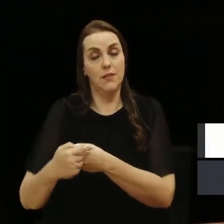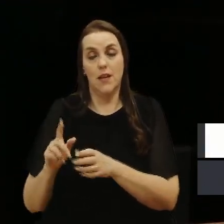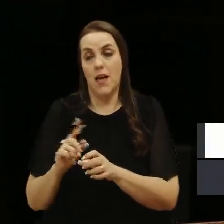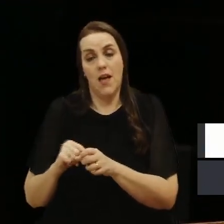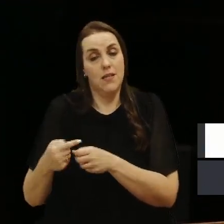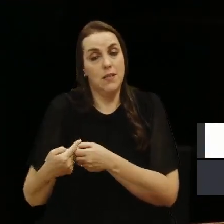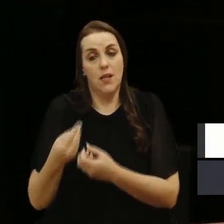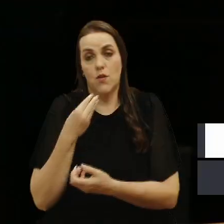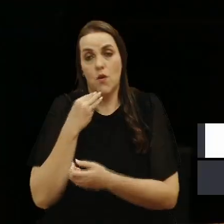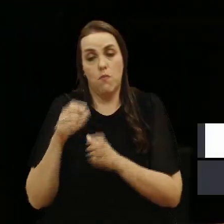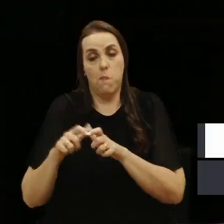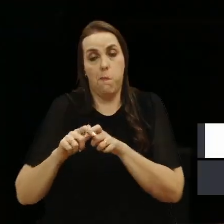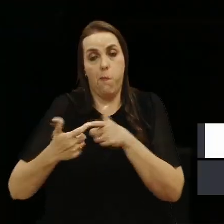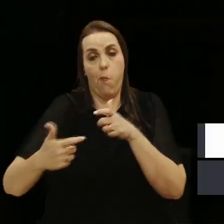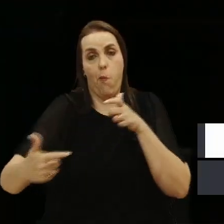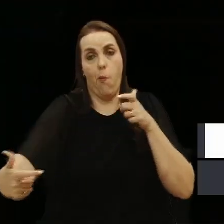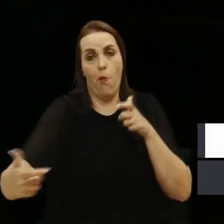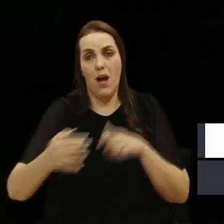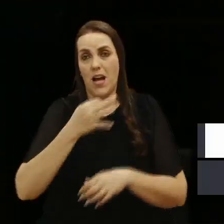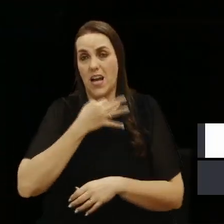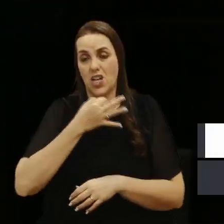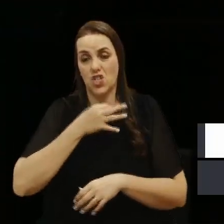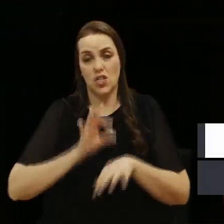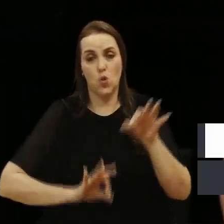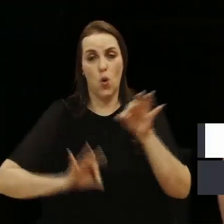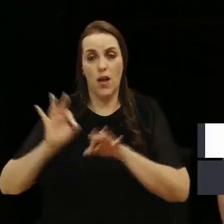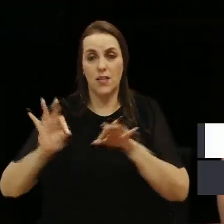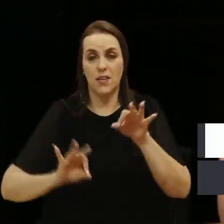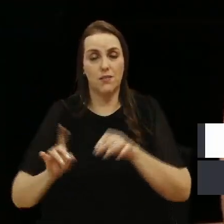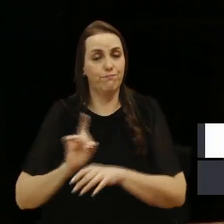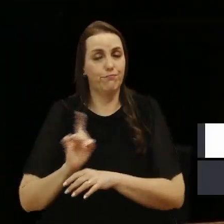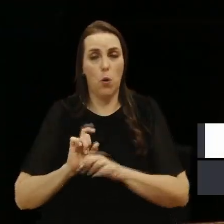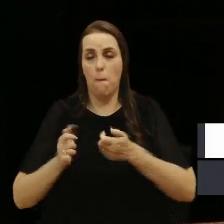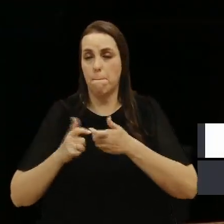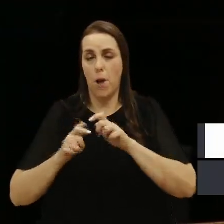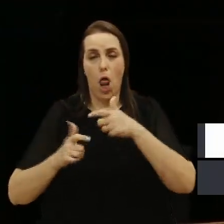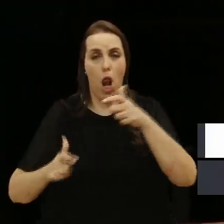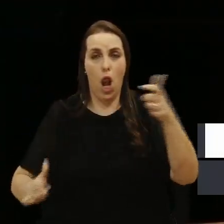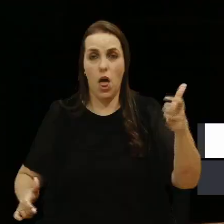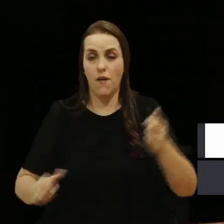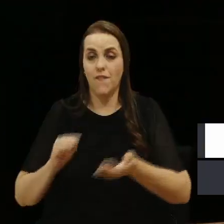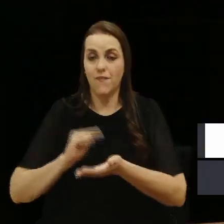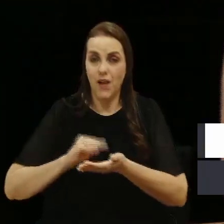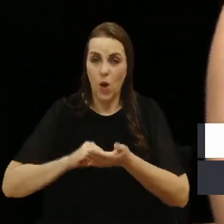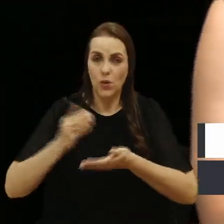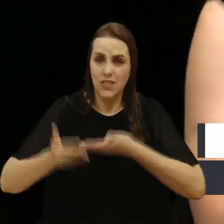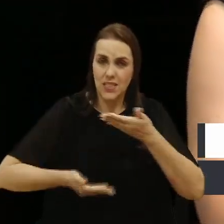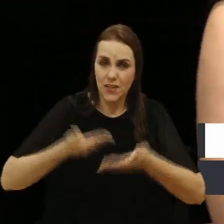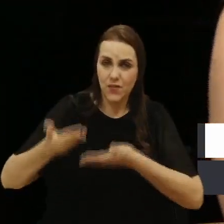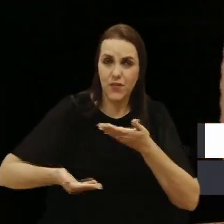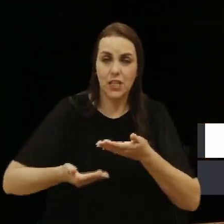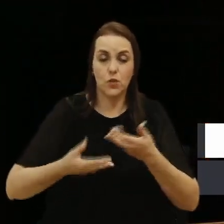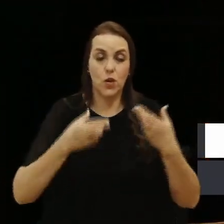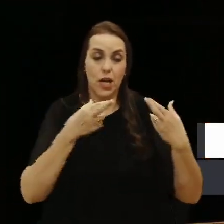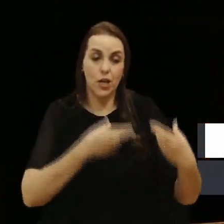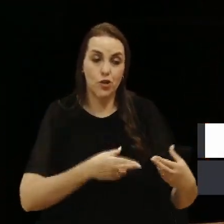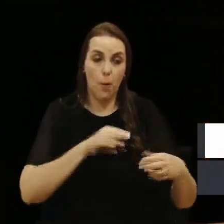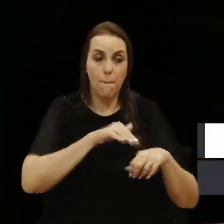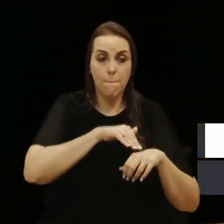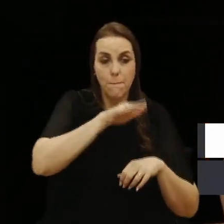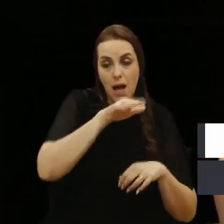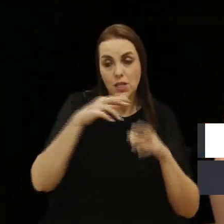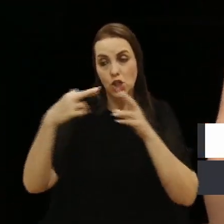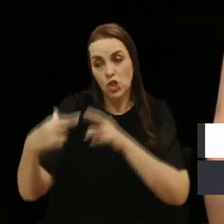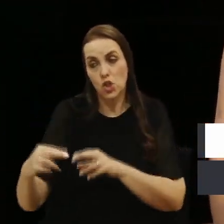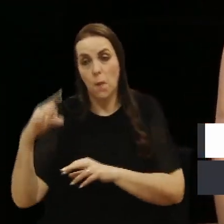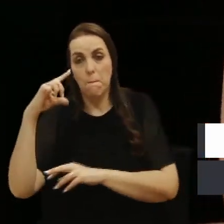crescessem como Caxias de forma desordenada, né? E a partir disso não há serviços, né? Algumas regiões são mais contempladas que as outras.